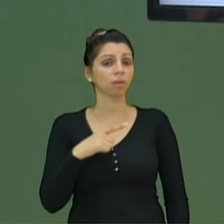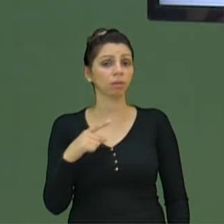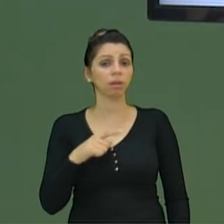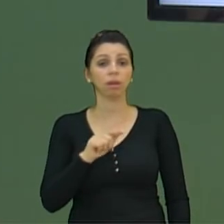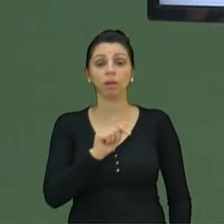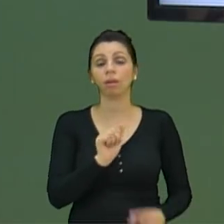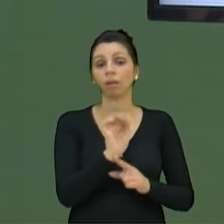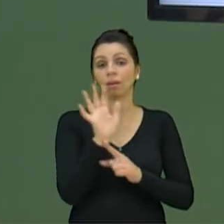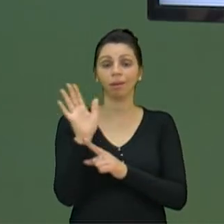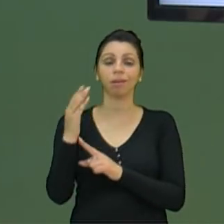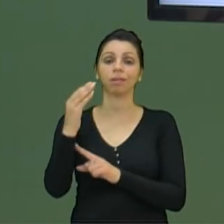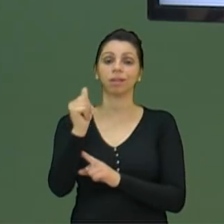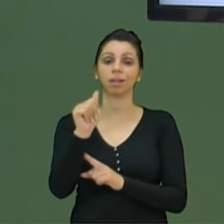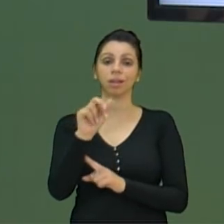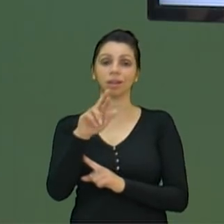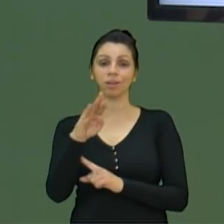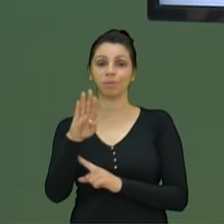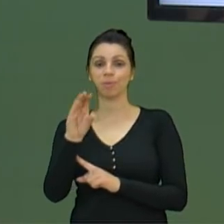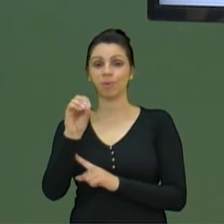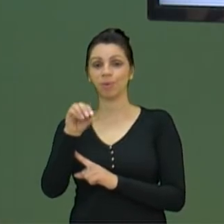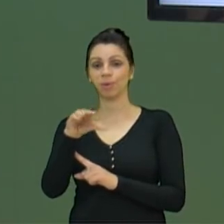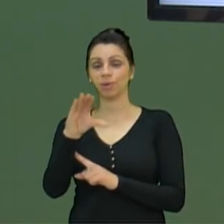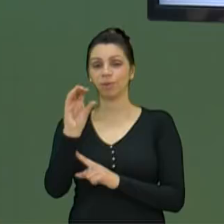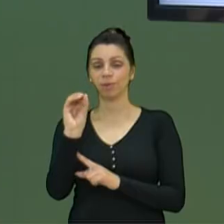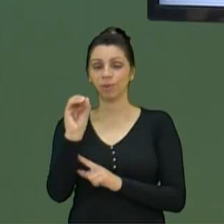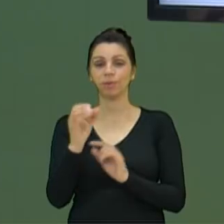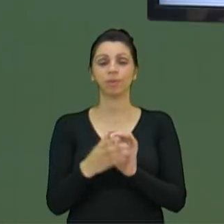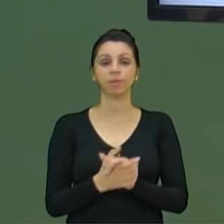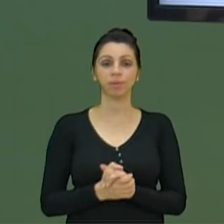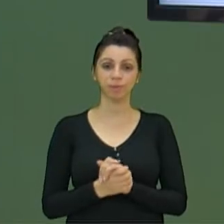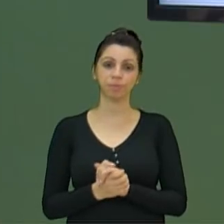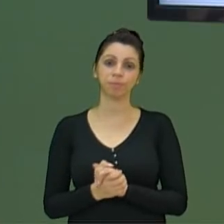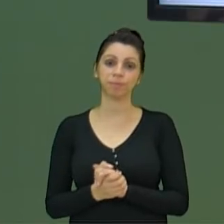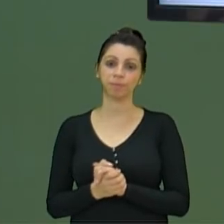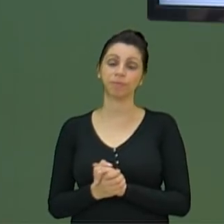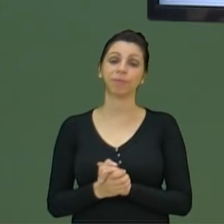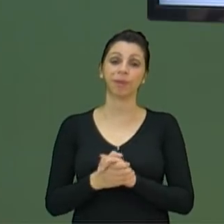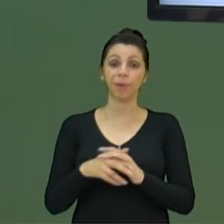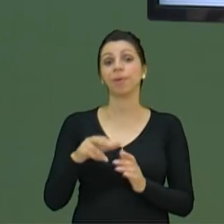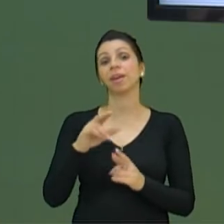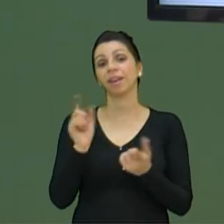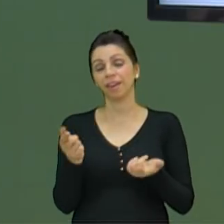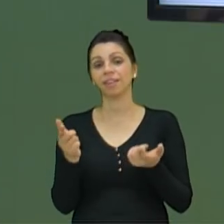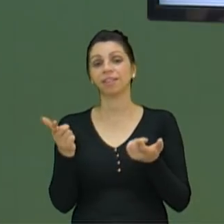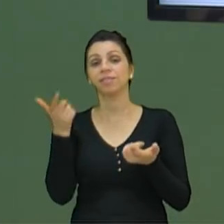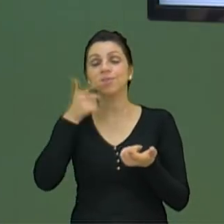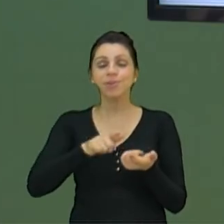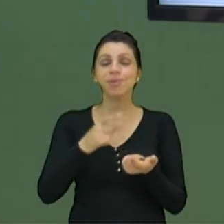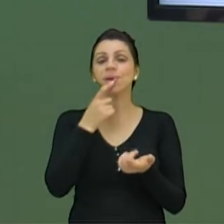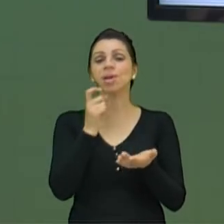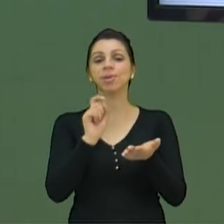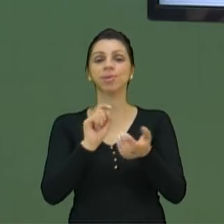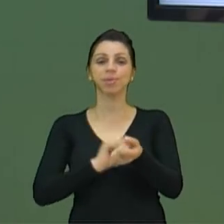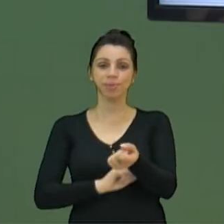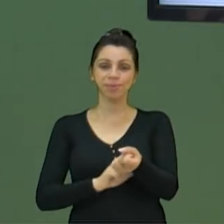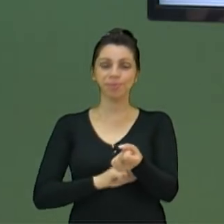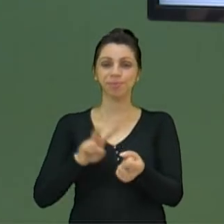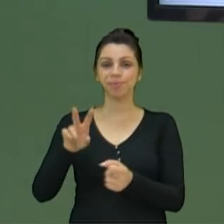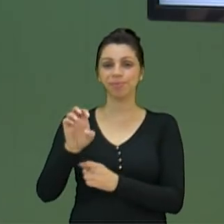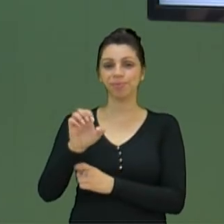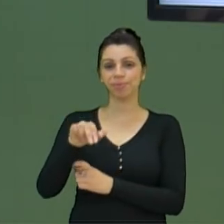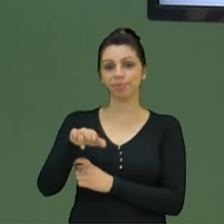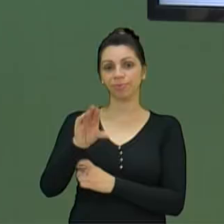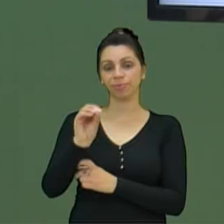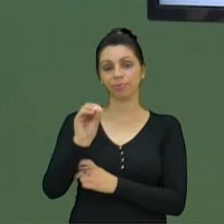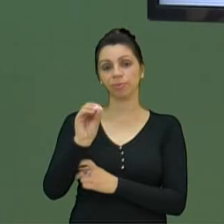carbônico novamente. Então, aqui é o sangue que a gente chama novamente de venoso, certo? Então, esse trajeto que o